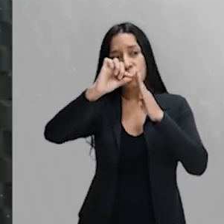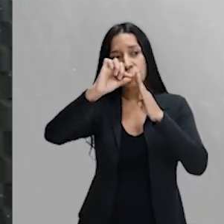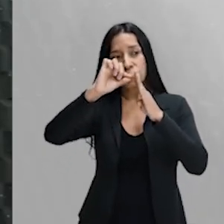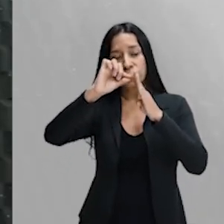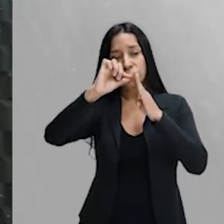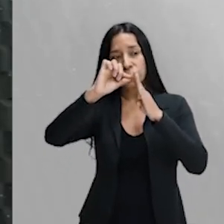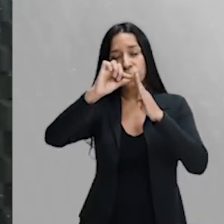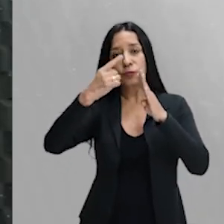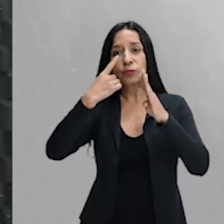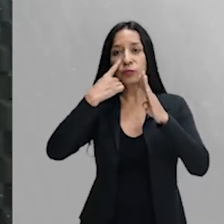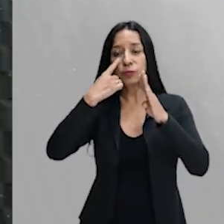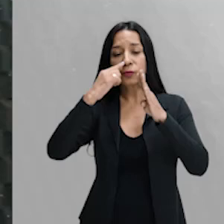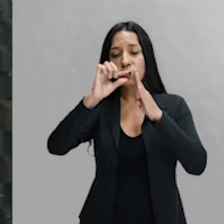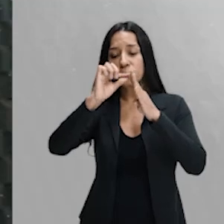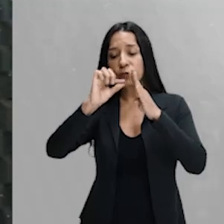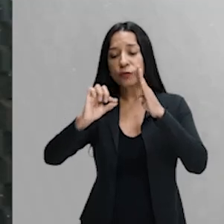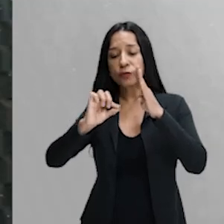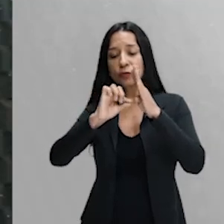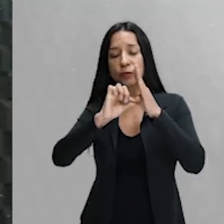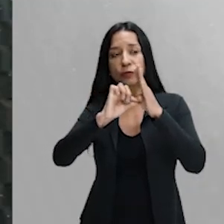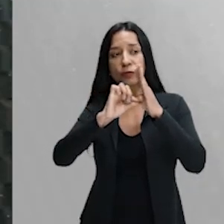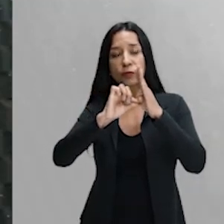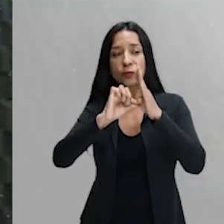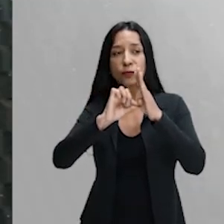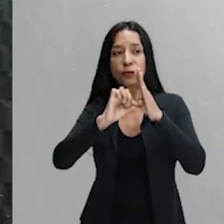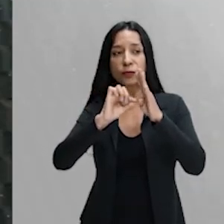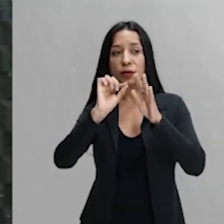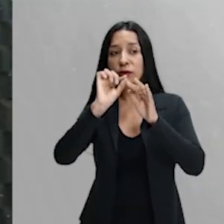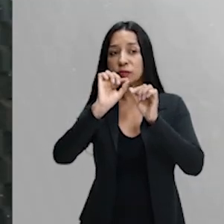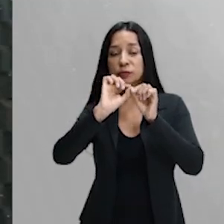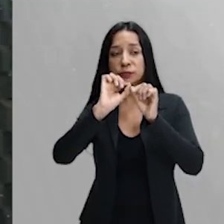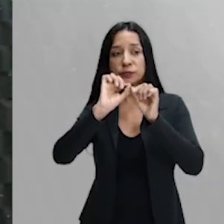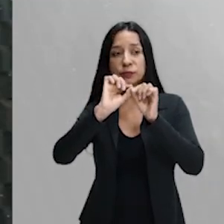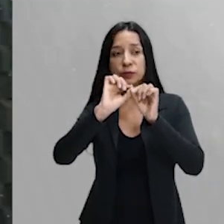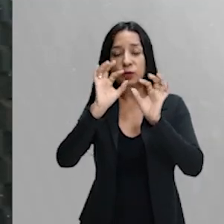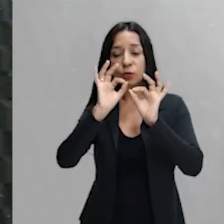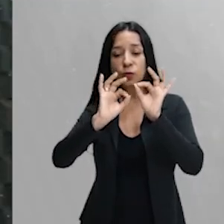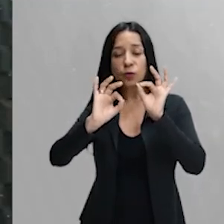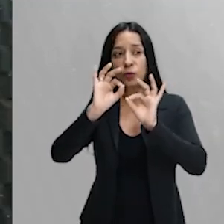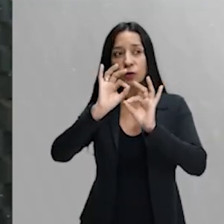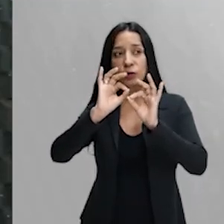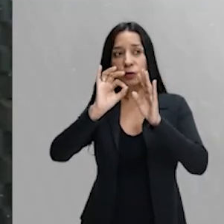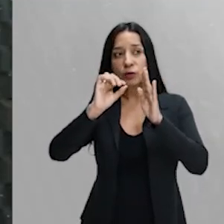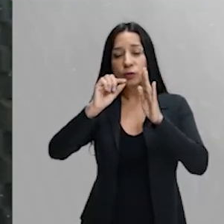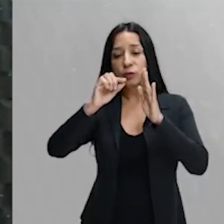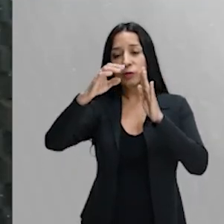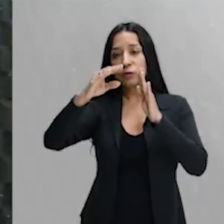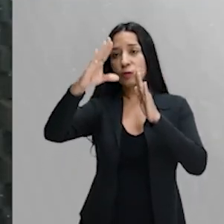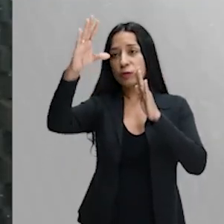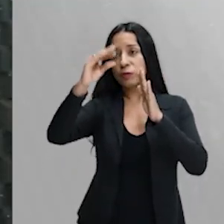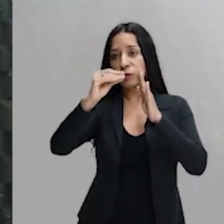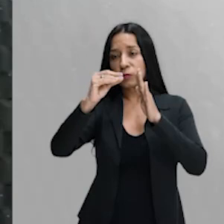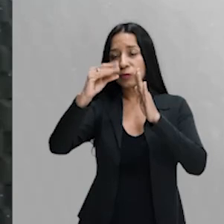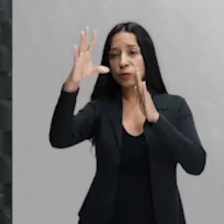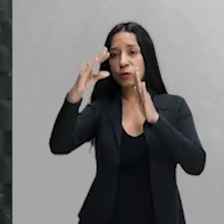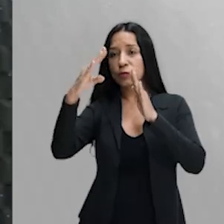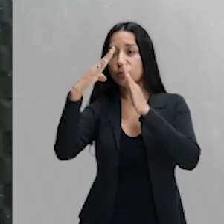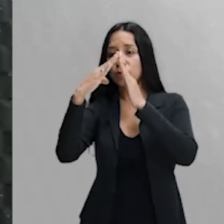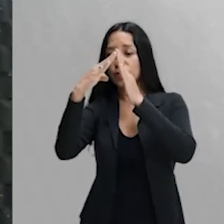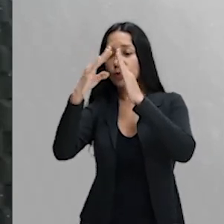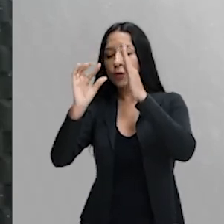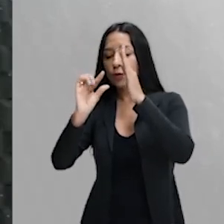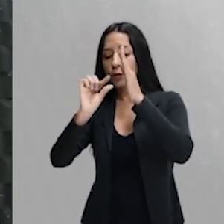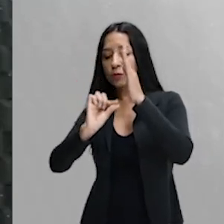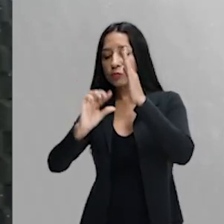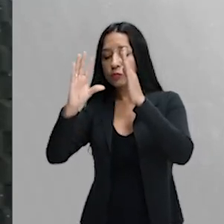Olha só. Tá? Eu estou trazendo para cá essa parte lateral aqui, ó. Tá? Onde